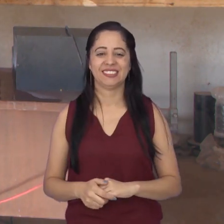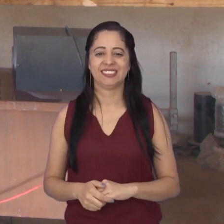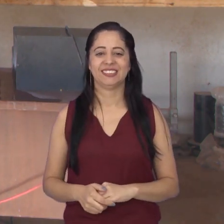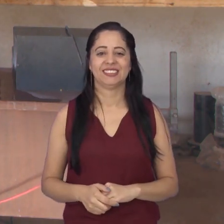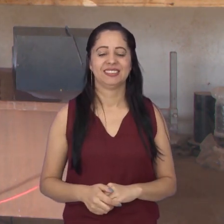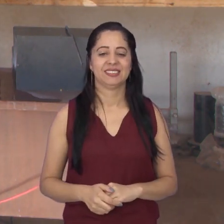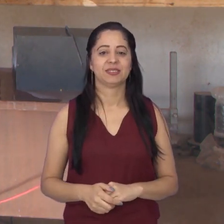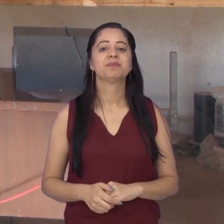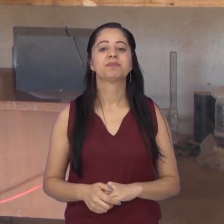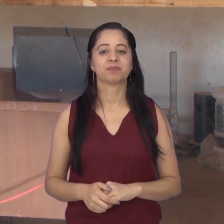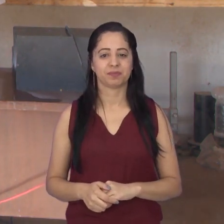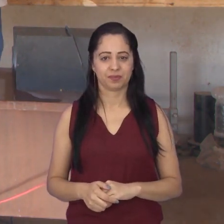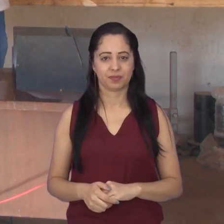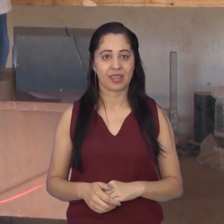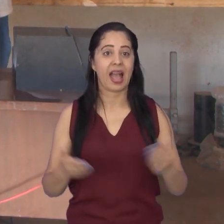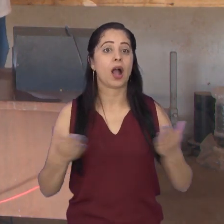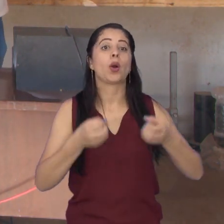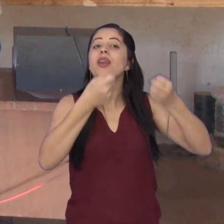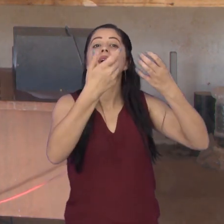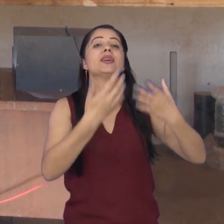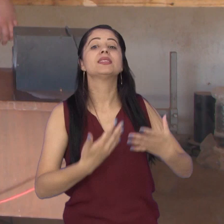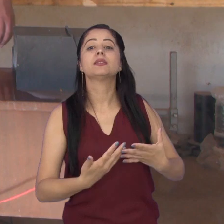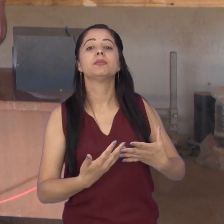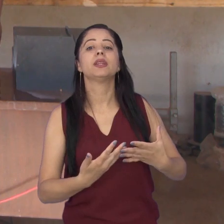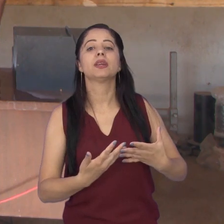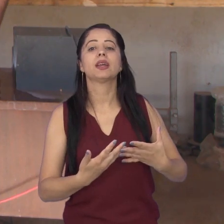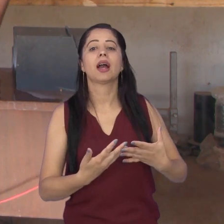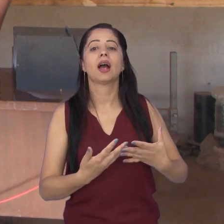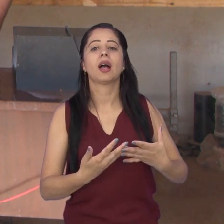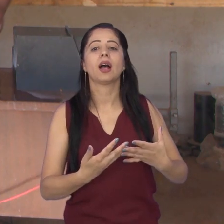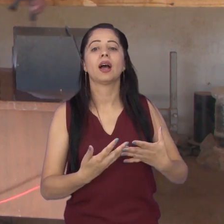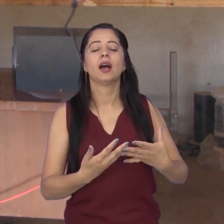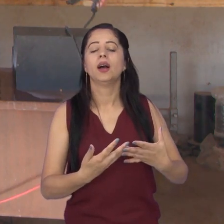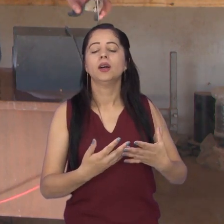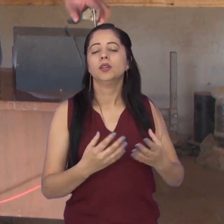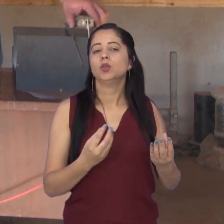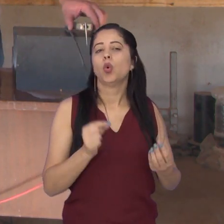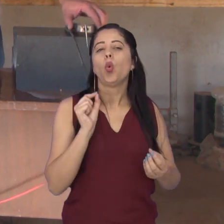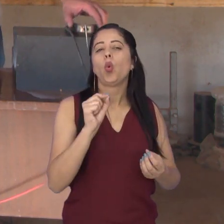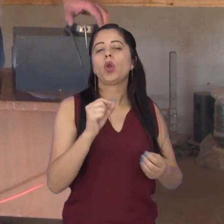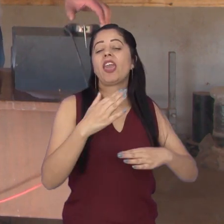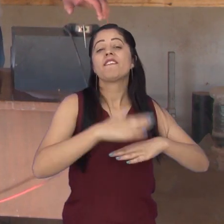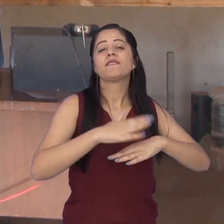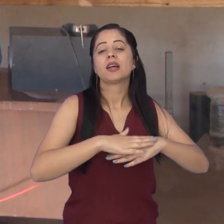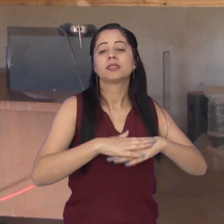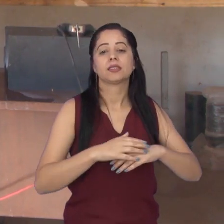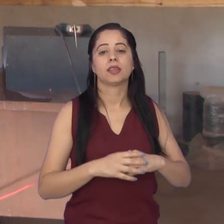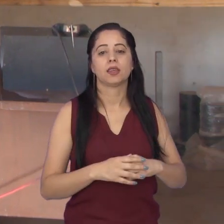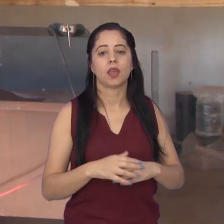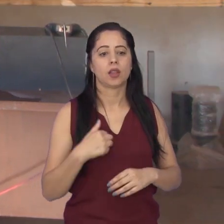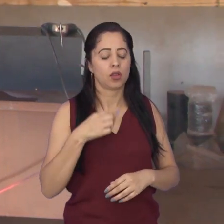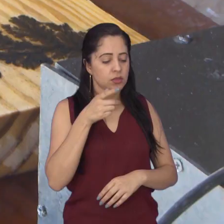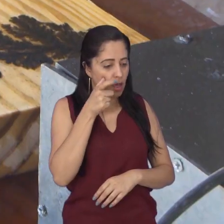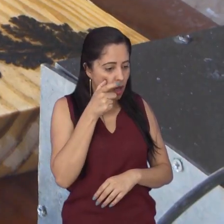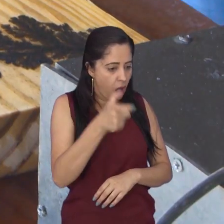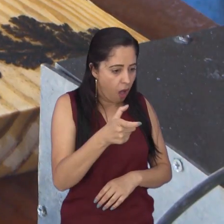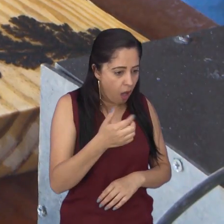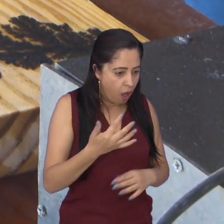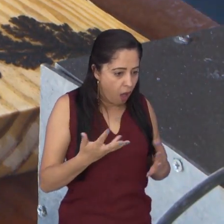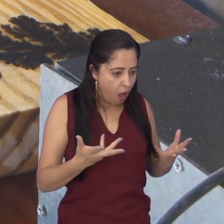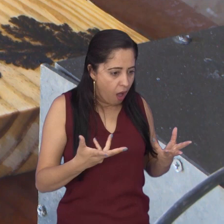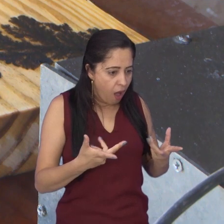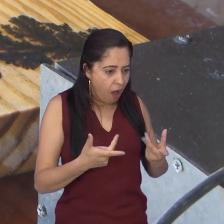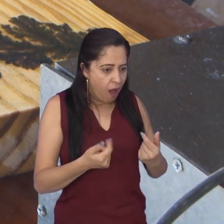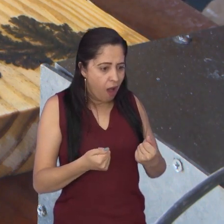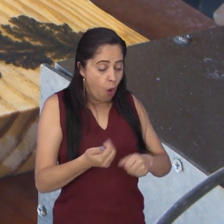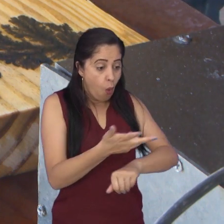ele aqui. E agora vamos explicar para o telespectador em casa o que nós, na verdade, realizamos. Gente, eu estou encantada